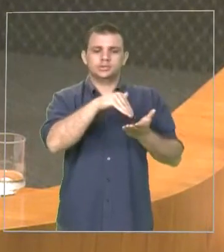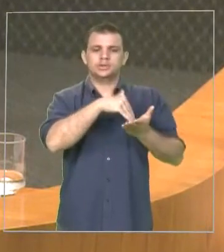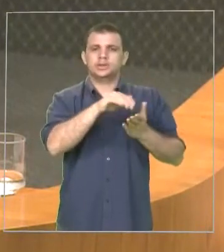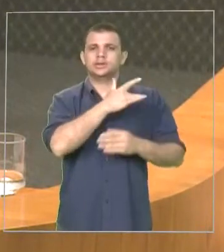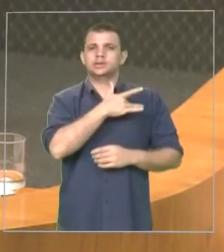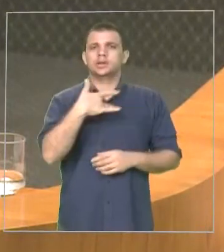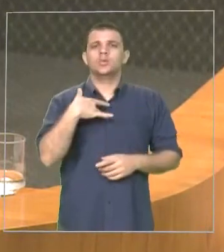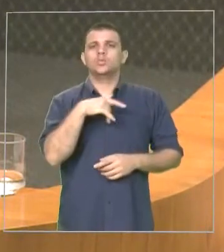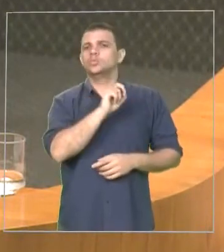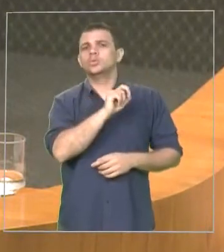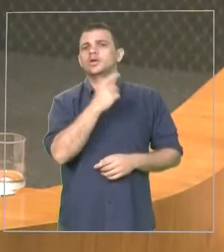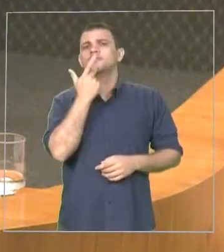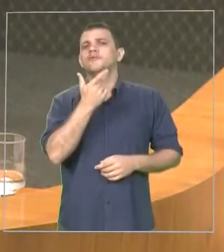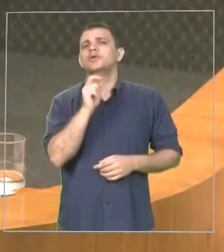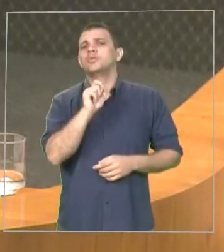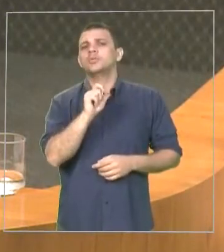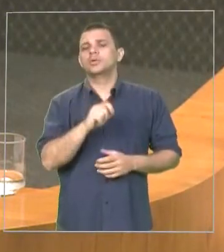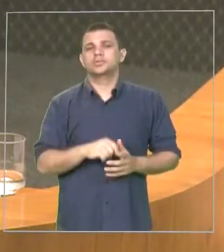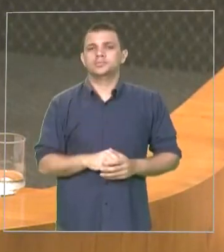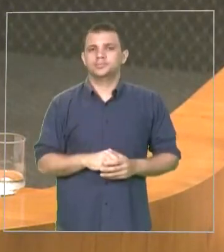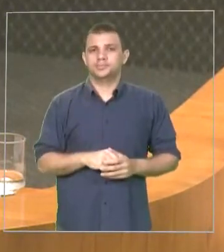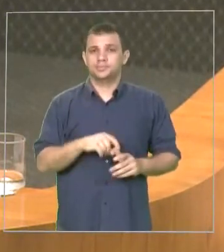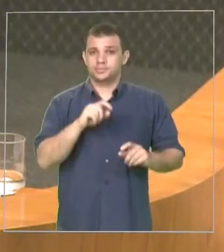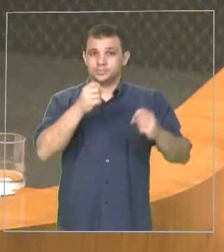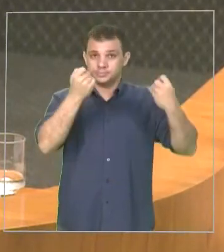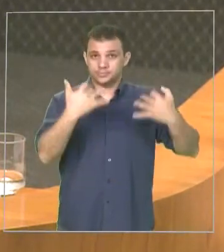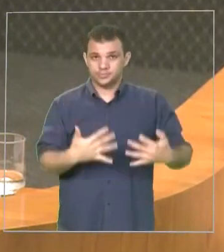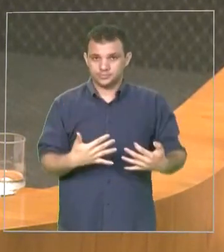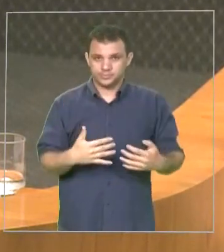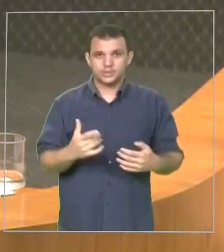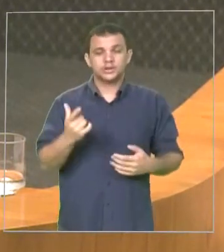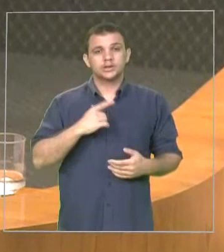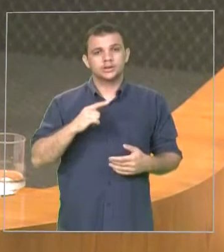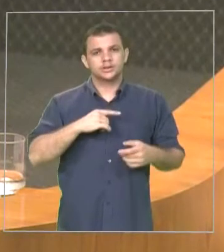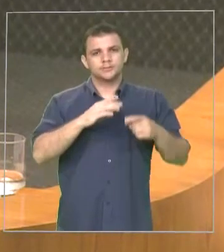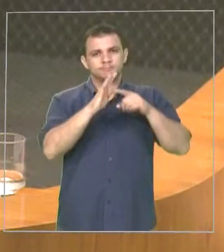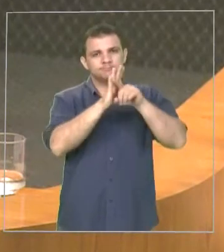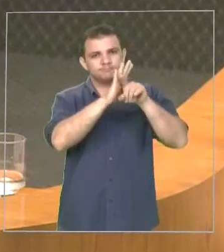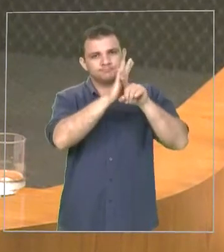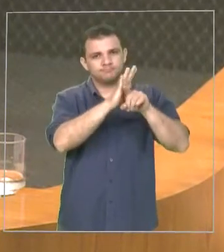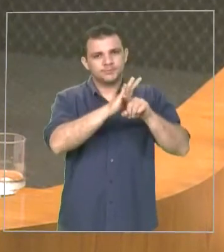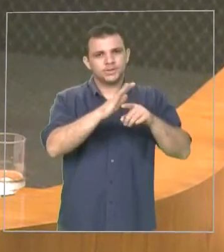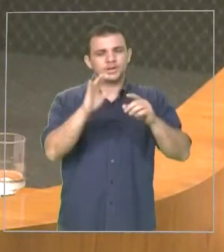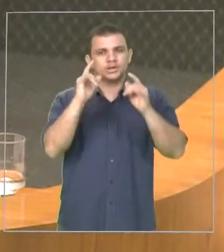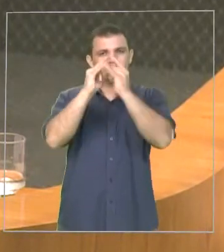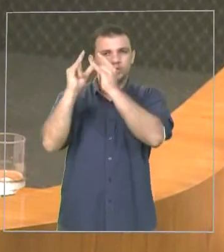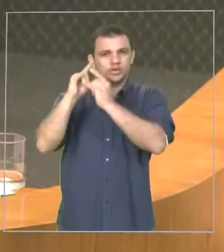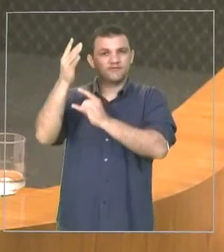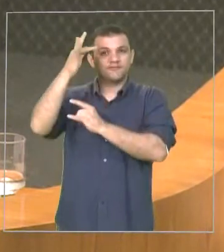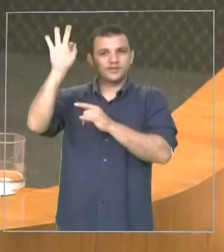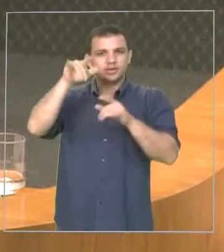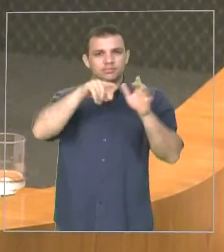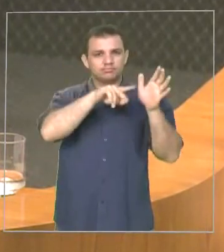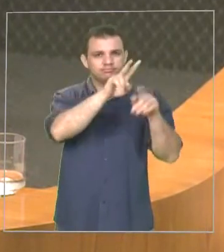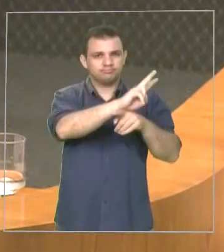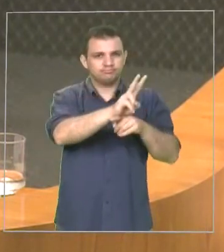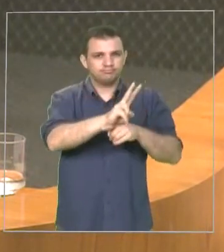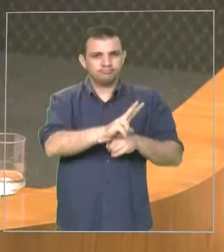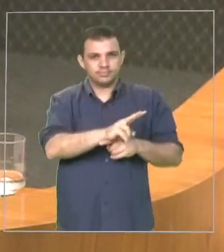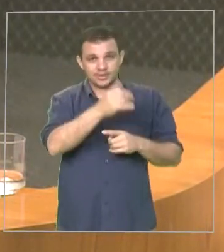Levi? Que, de acordo com os levantamentos de órgãos federais de controle e combate à corrupção,